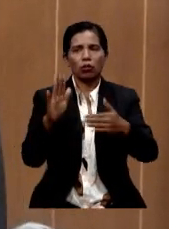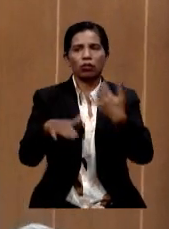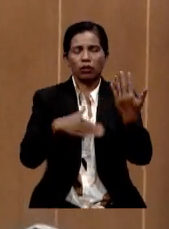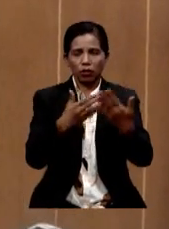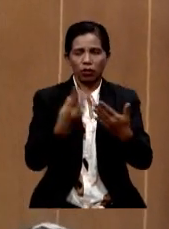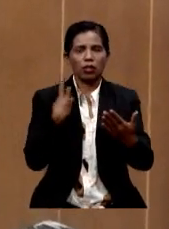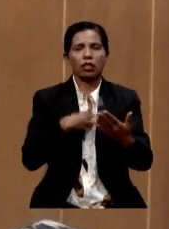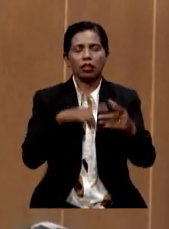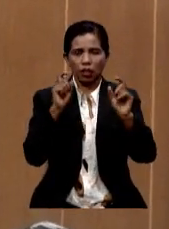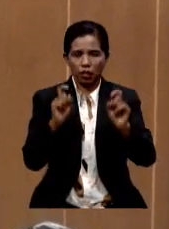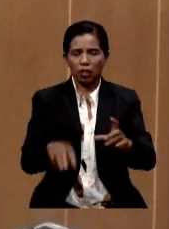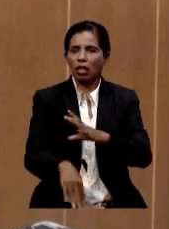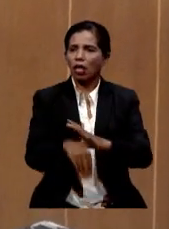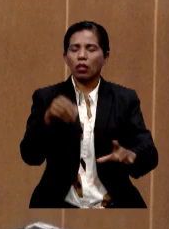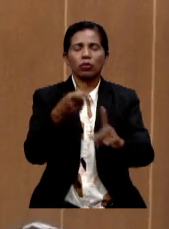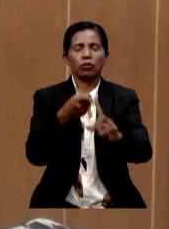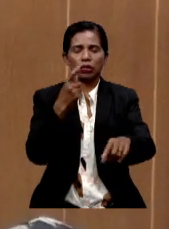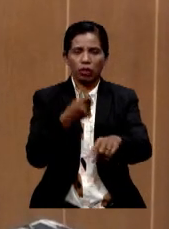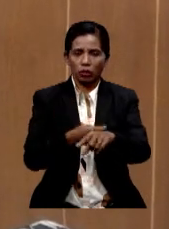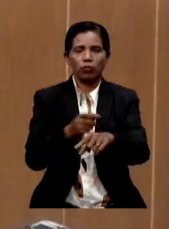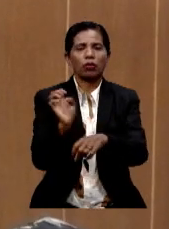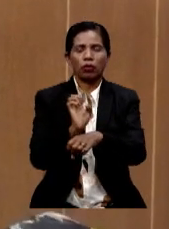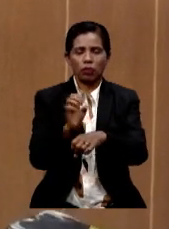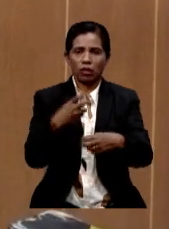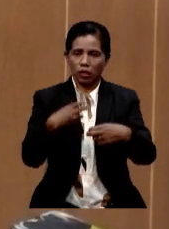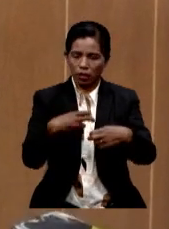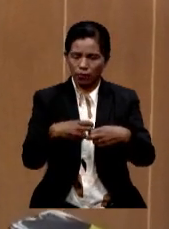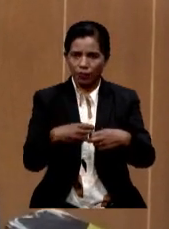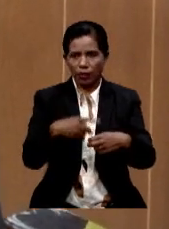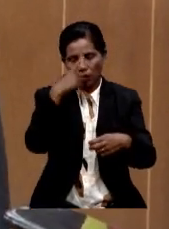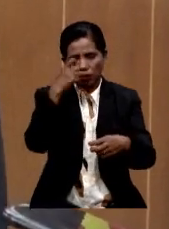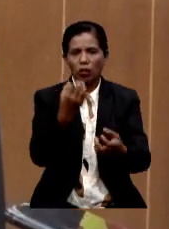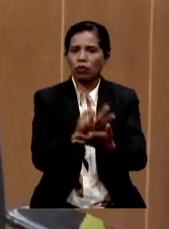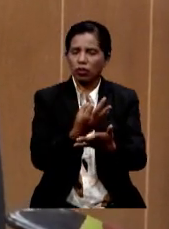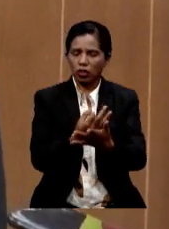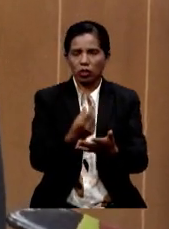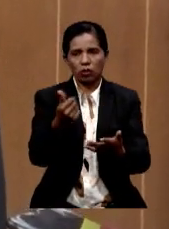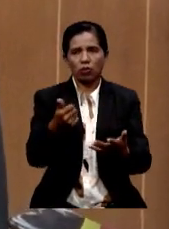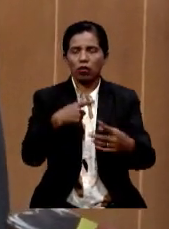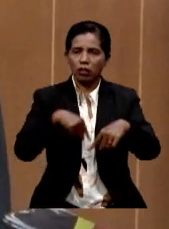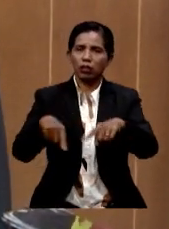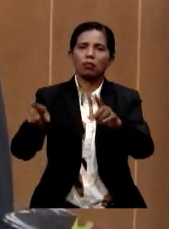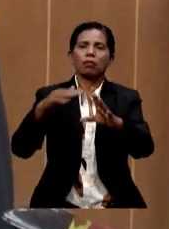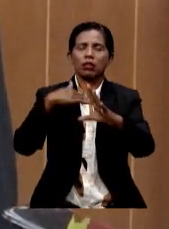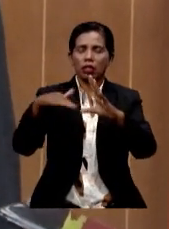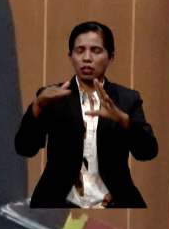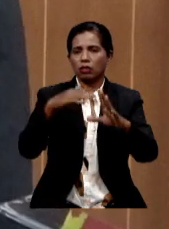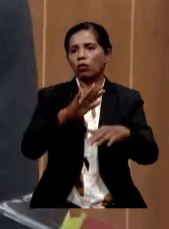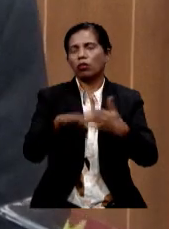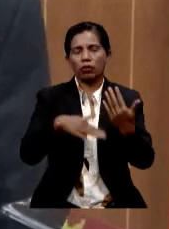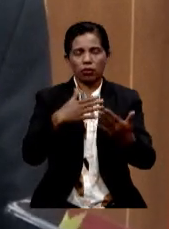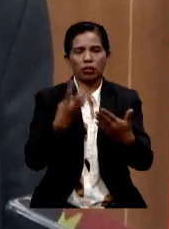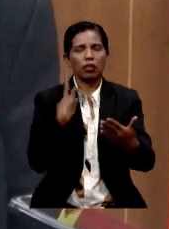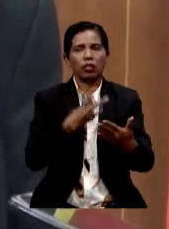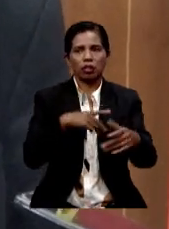se situação em Lune. Estamos lá, o sangue tua, barro do livro, barro do livro, barro do livro, e